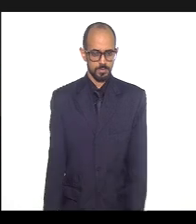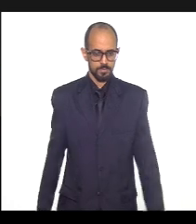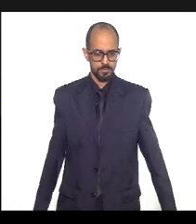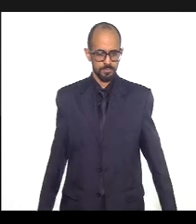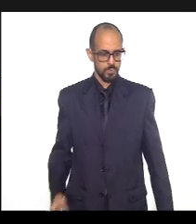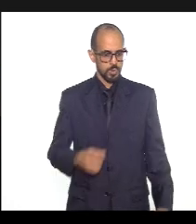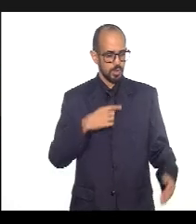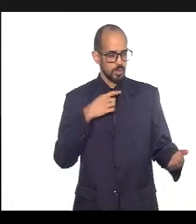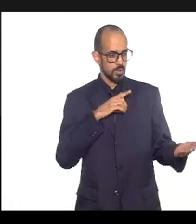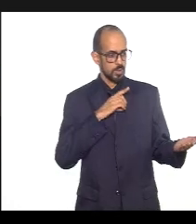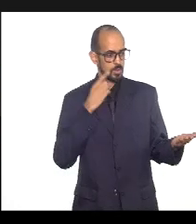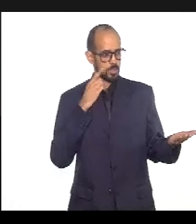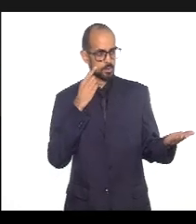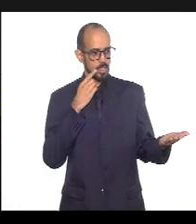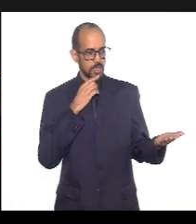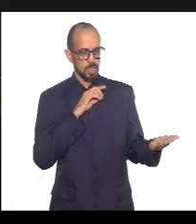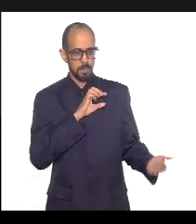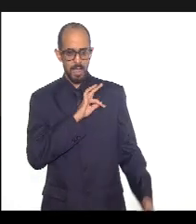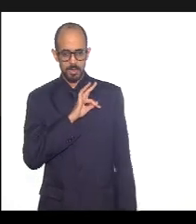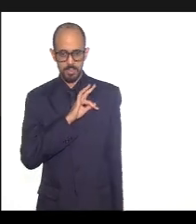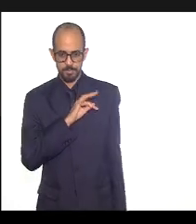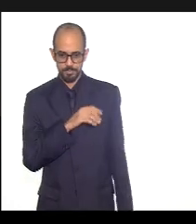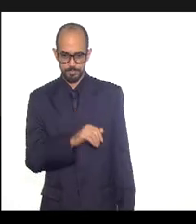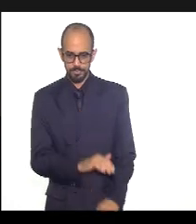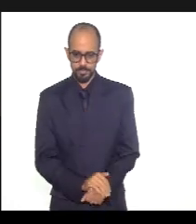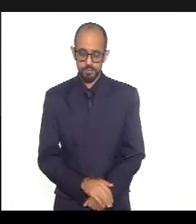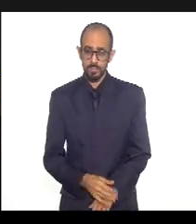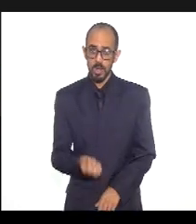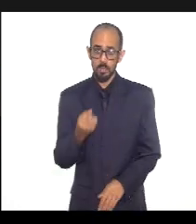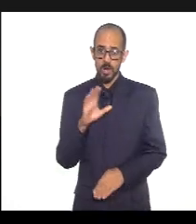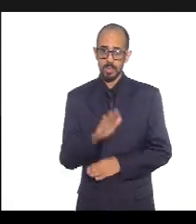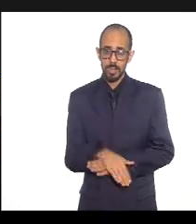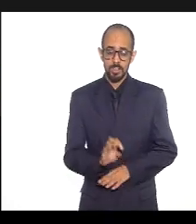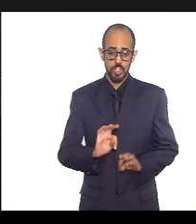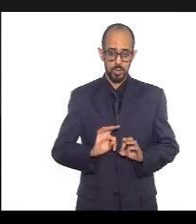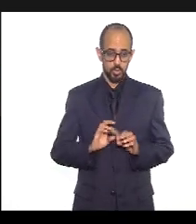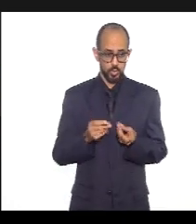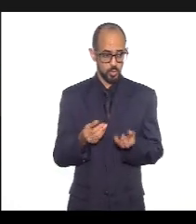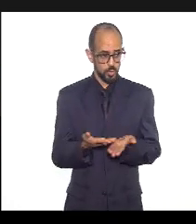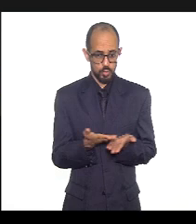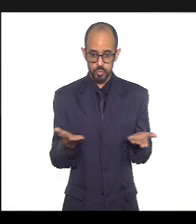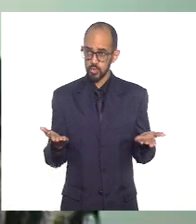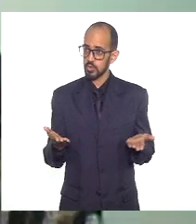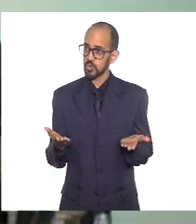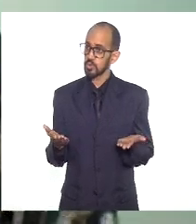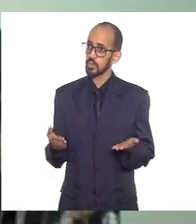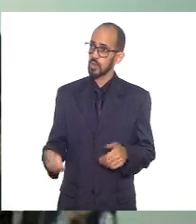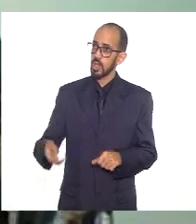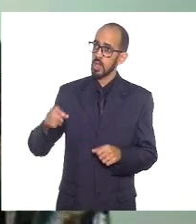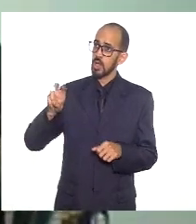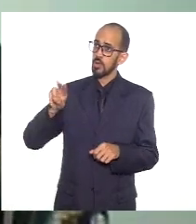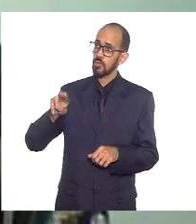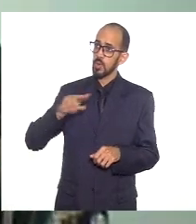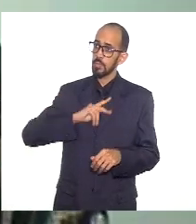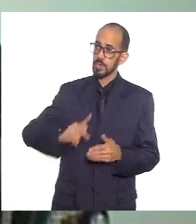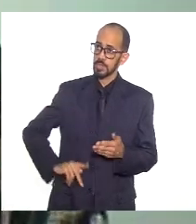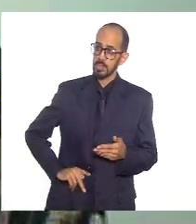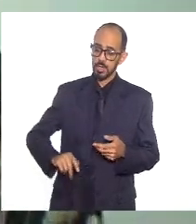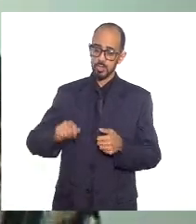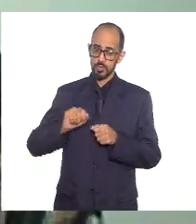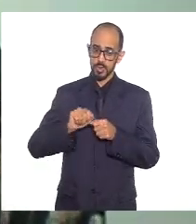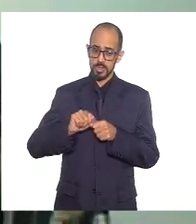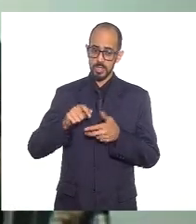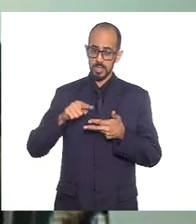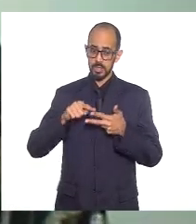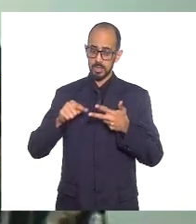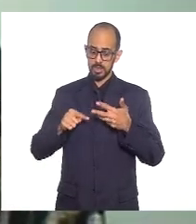Deputada Marta Rocha, por gentileza. Boa tarde a todas e todos. Eu vou, presidente, fazer 3 breves considerações, porque